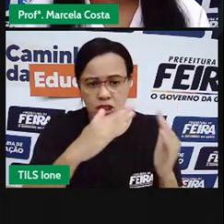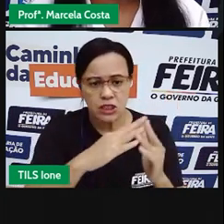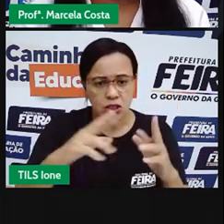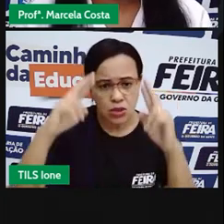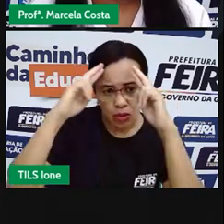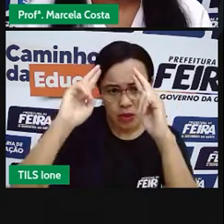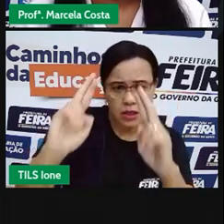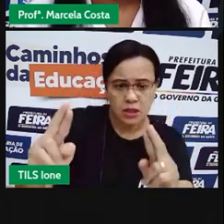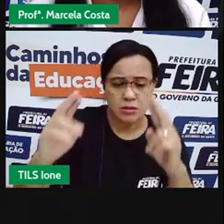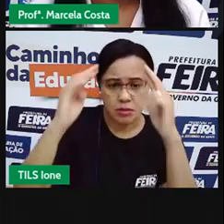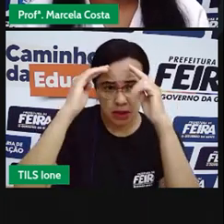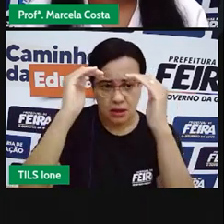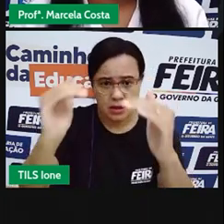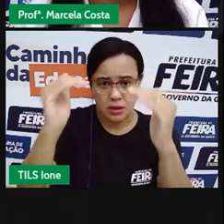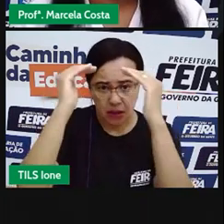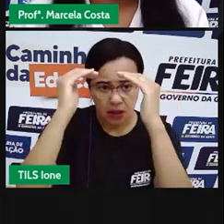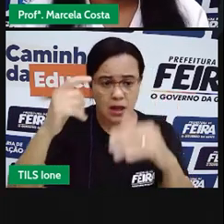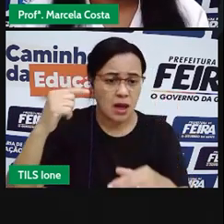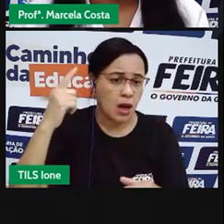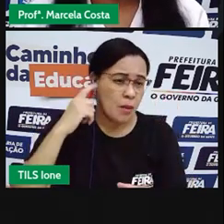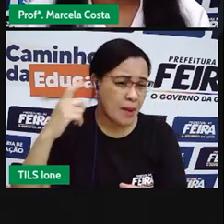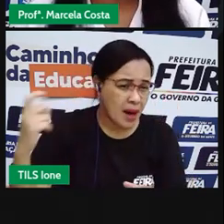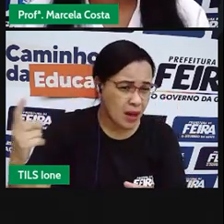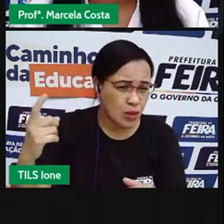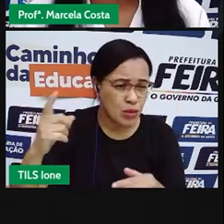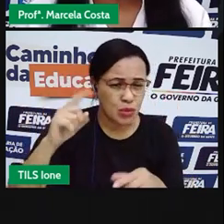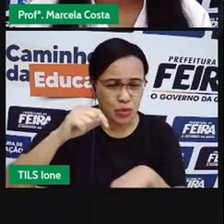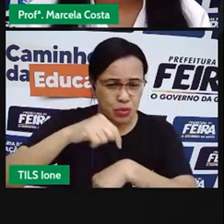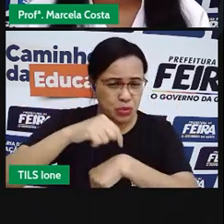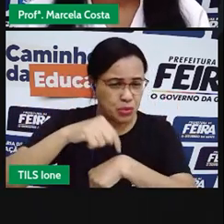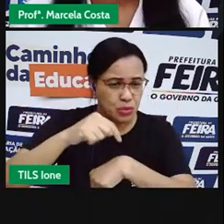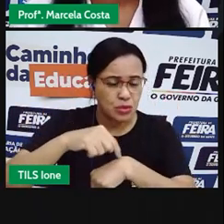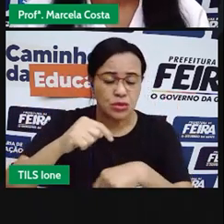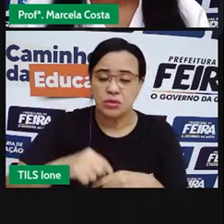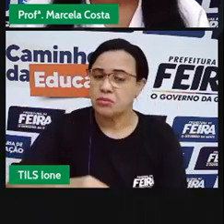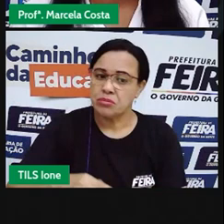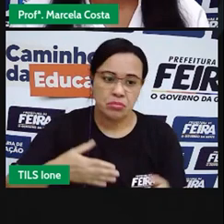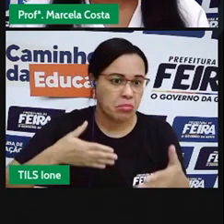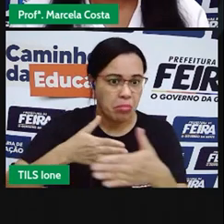respeite o limite de som, né, que não ultrapasse